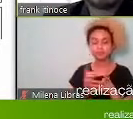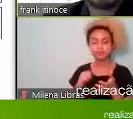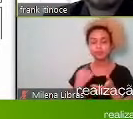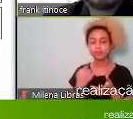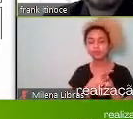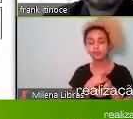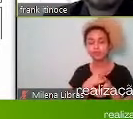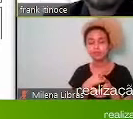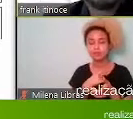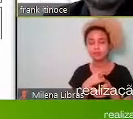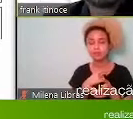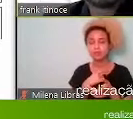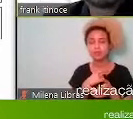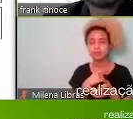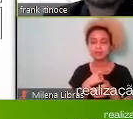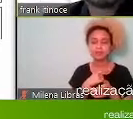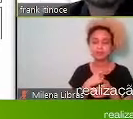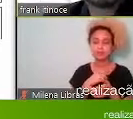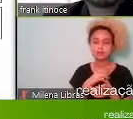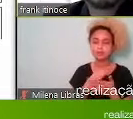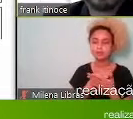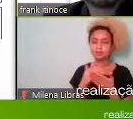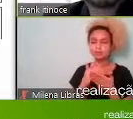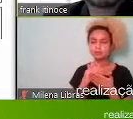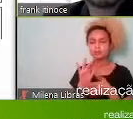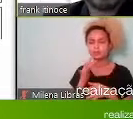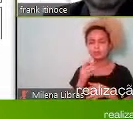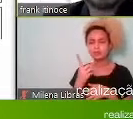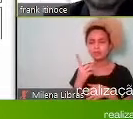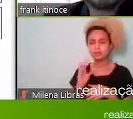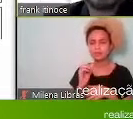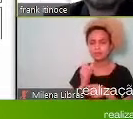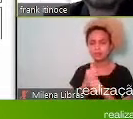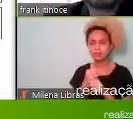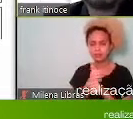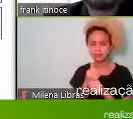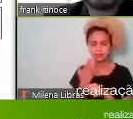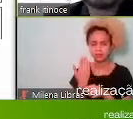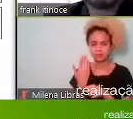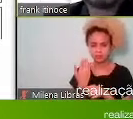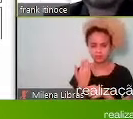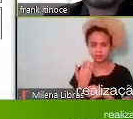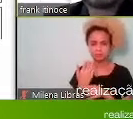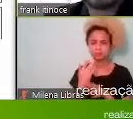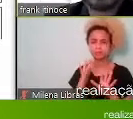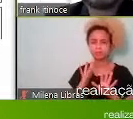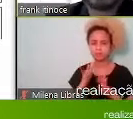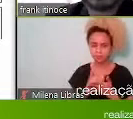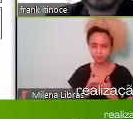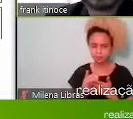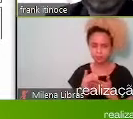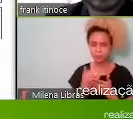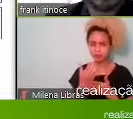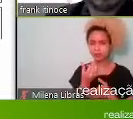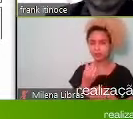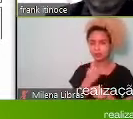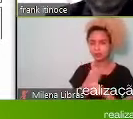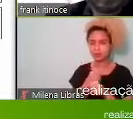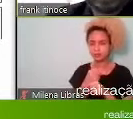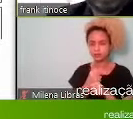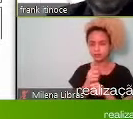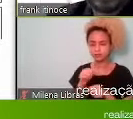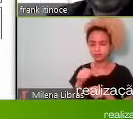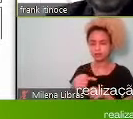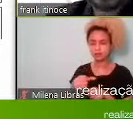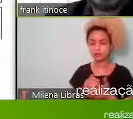temos... Ele mesmo começou há uns 10 anos atrás, mas ele pegou bastante força uns 6 anos atrás, né?